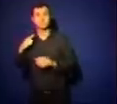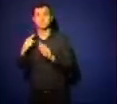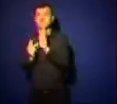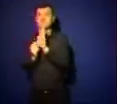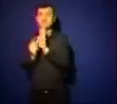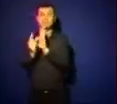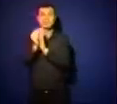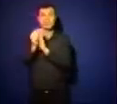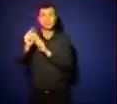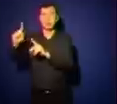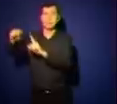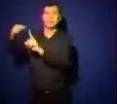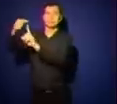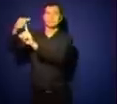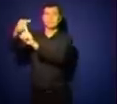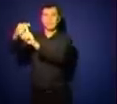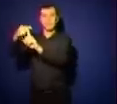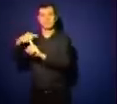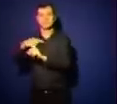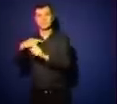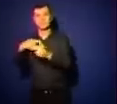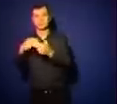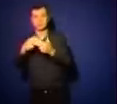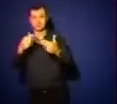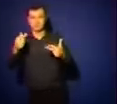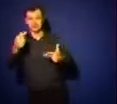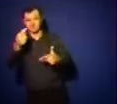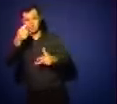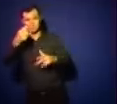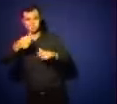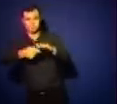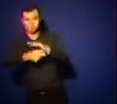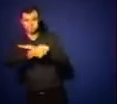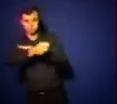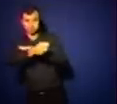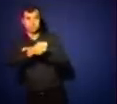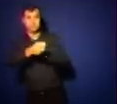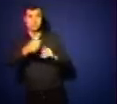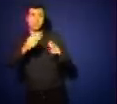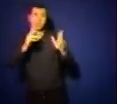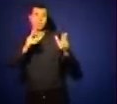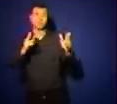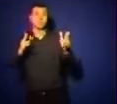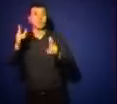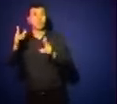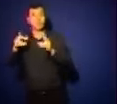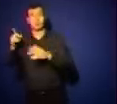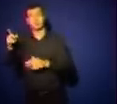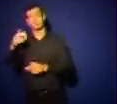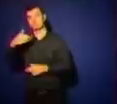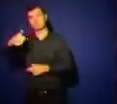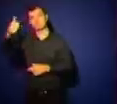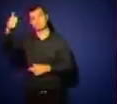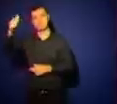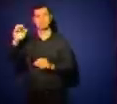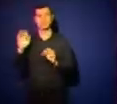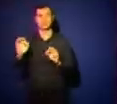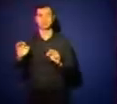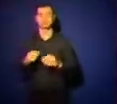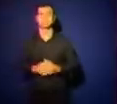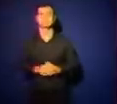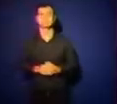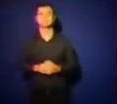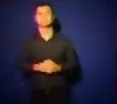nos seus balanços vão começar a olhar ativos e passivos de forma digital e atualizada isso gera muito eficiência Roberto